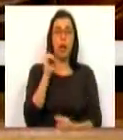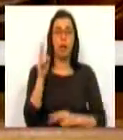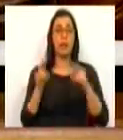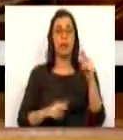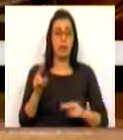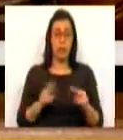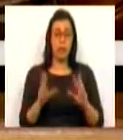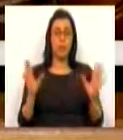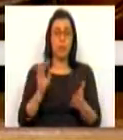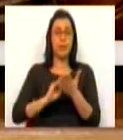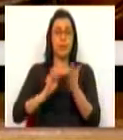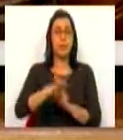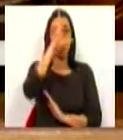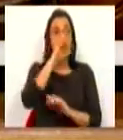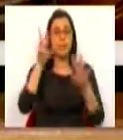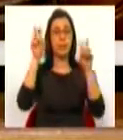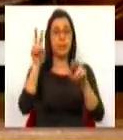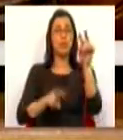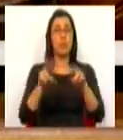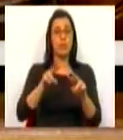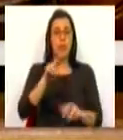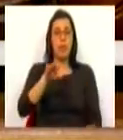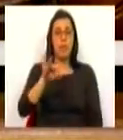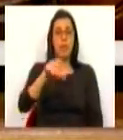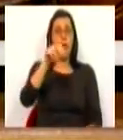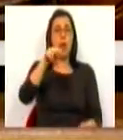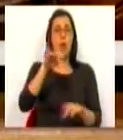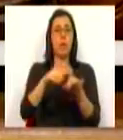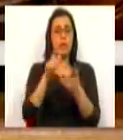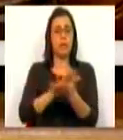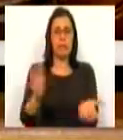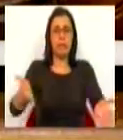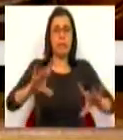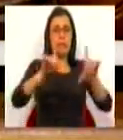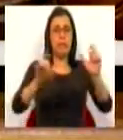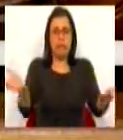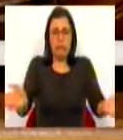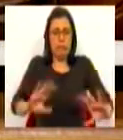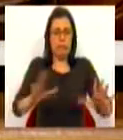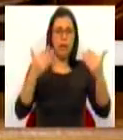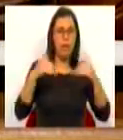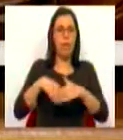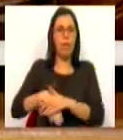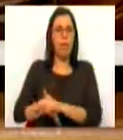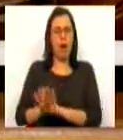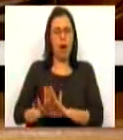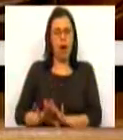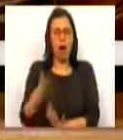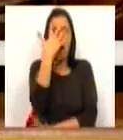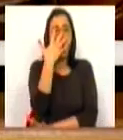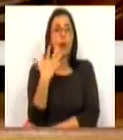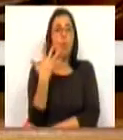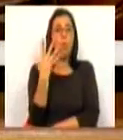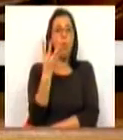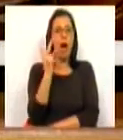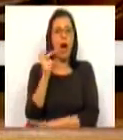Tributária, o Secretário de Estado dos Assuntos Fiscais, Paulo Núncio, não mandou publicar as estatísticas. Deixou na gaveta durante 4 anos o